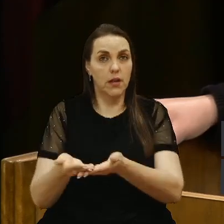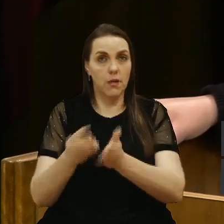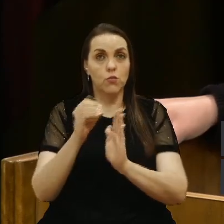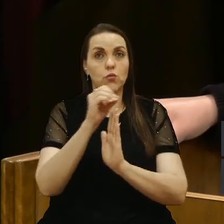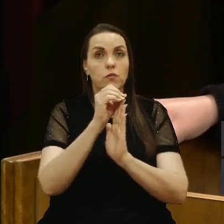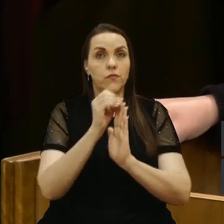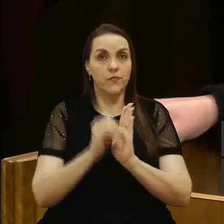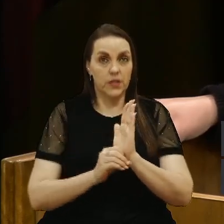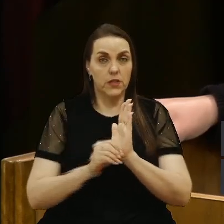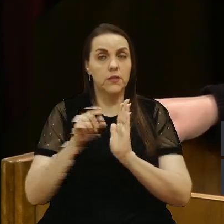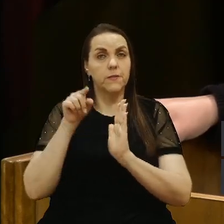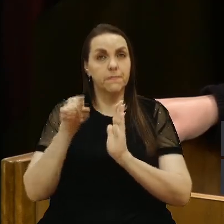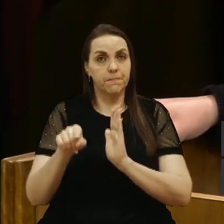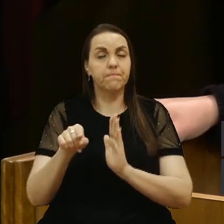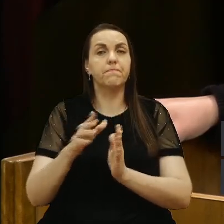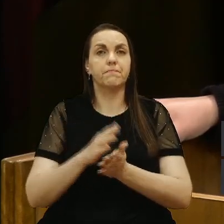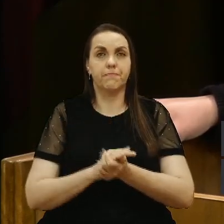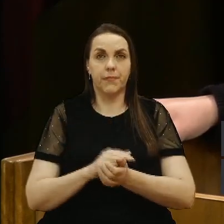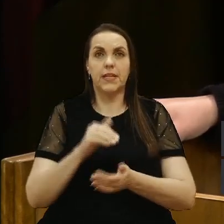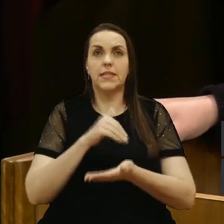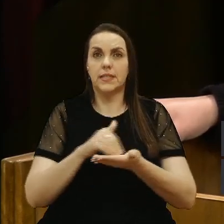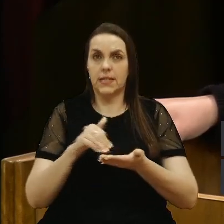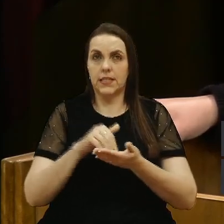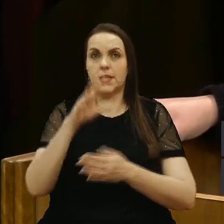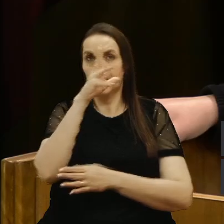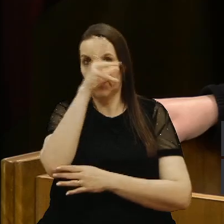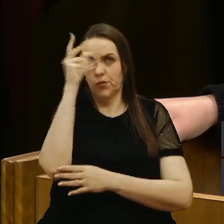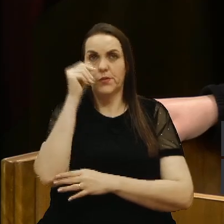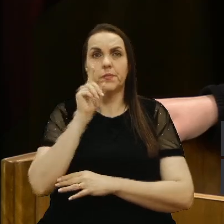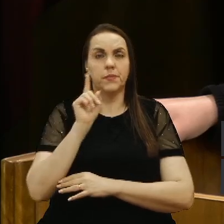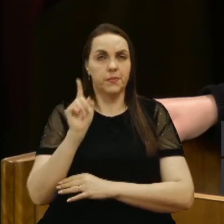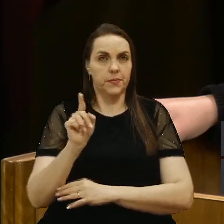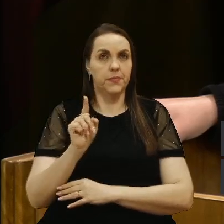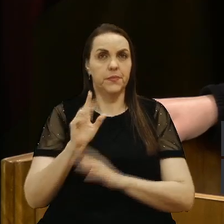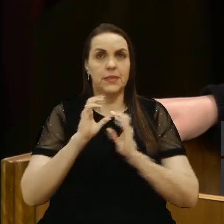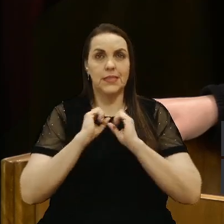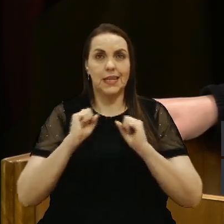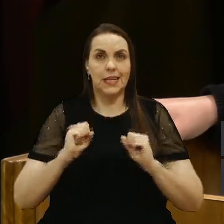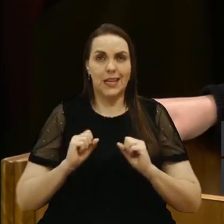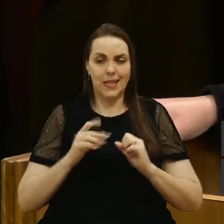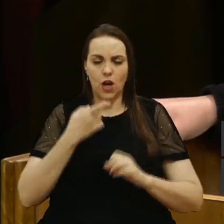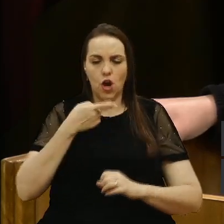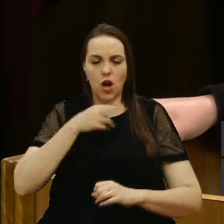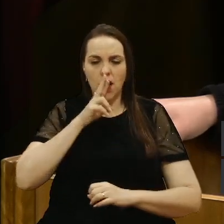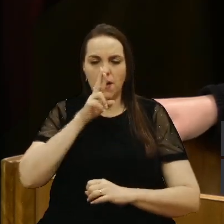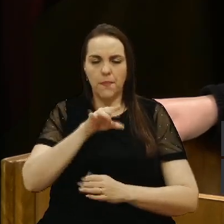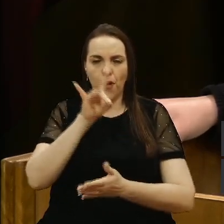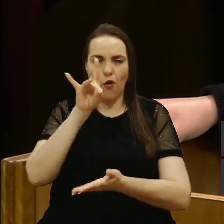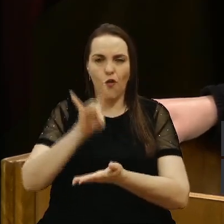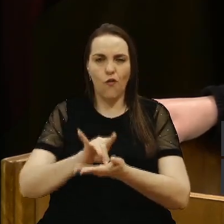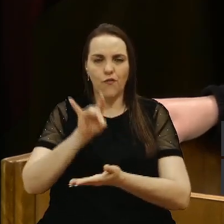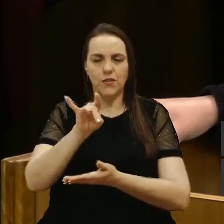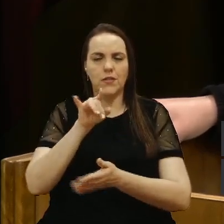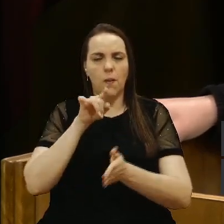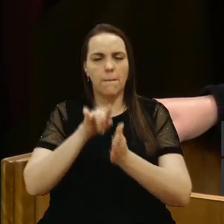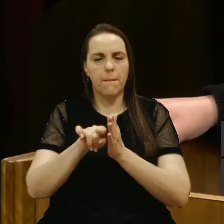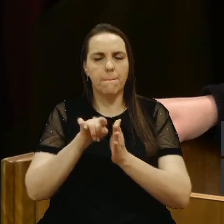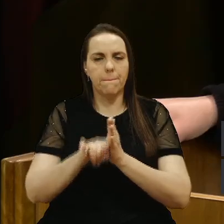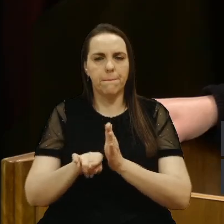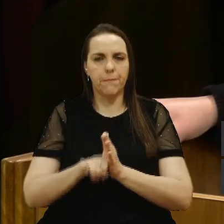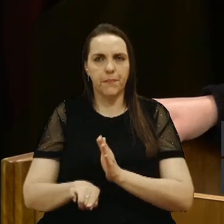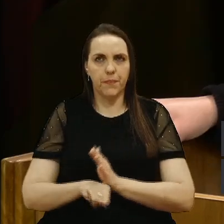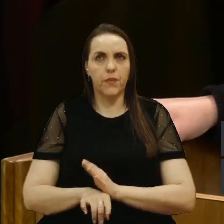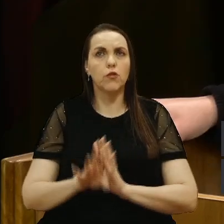ofício à Secretaria Municipal para que eles respondam de forma oficial os nossos questionamentos.